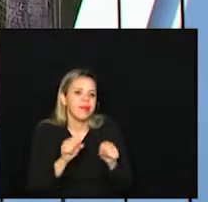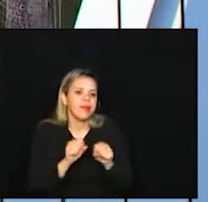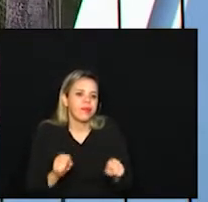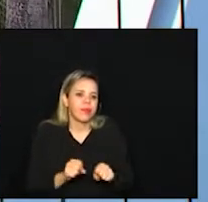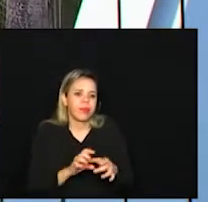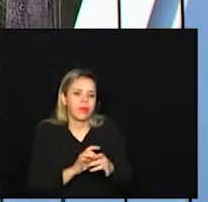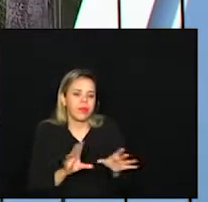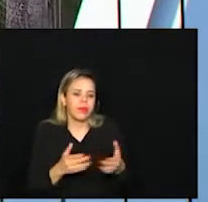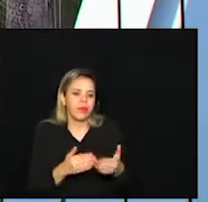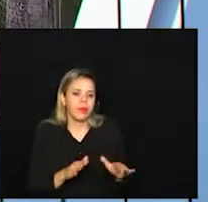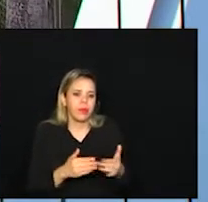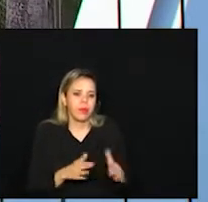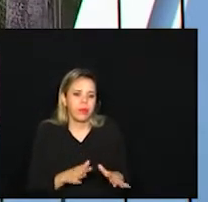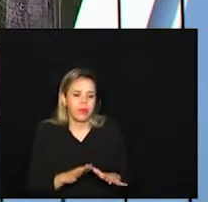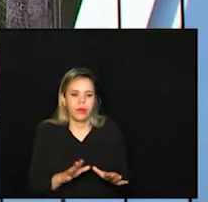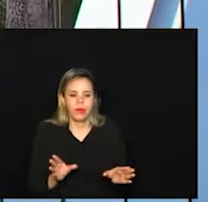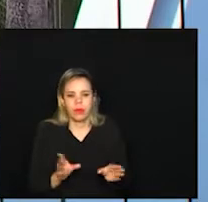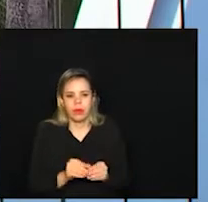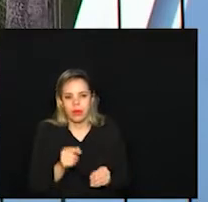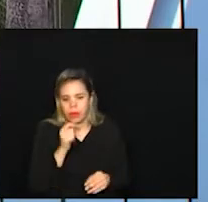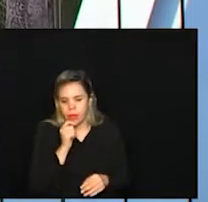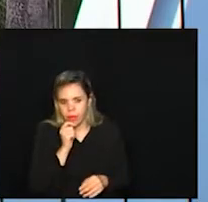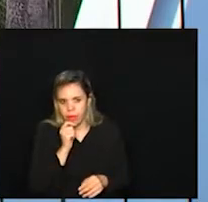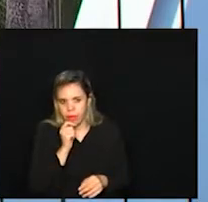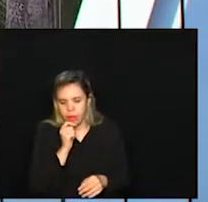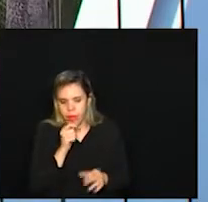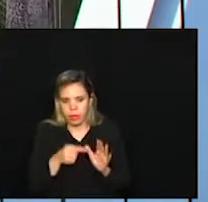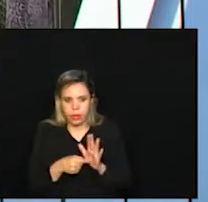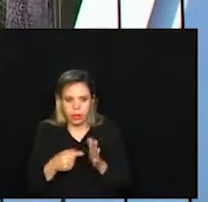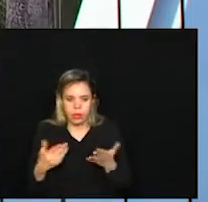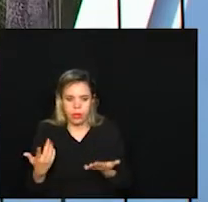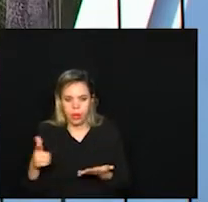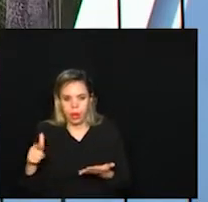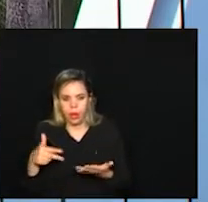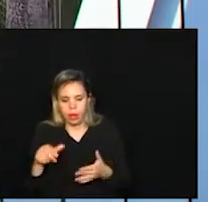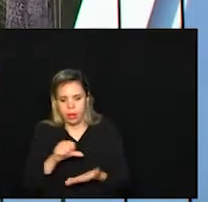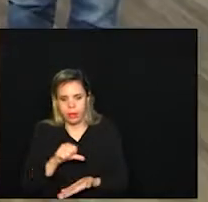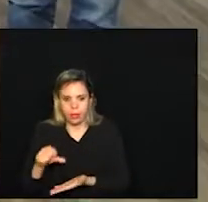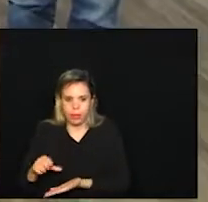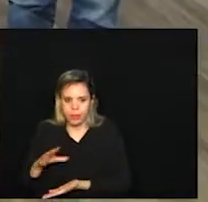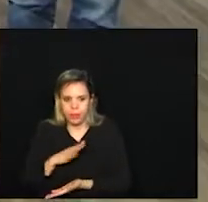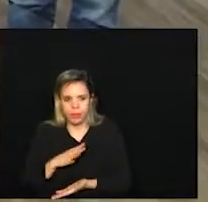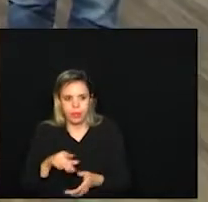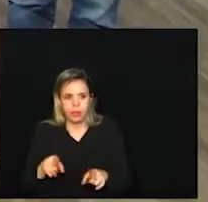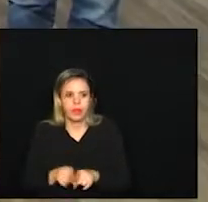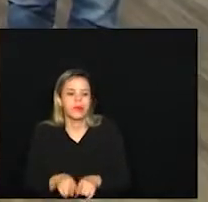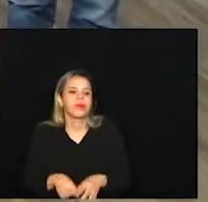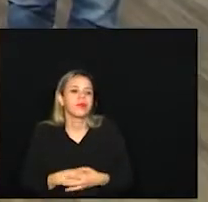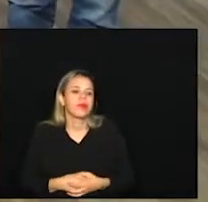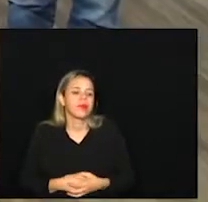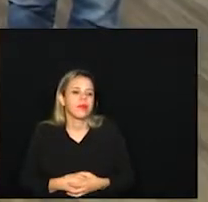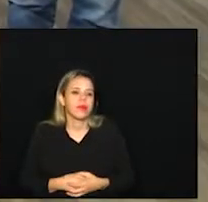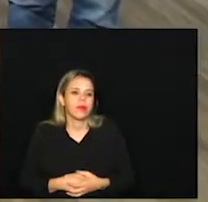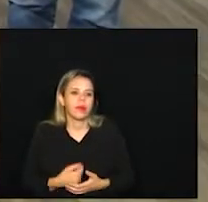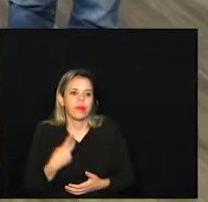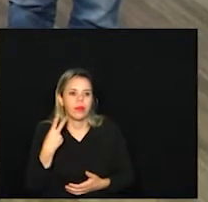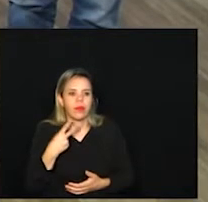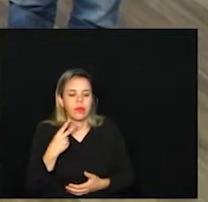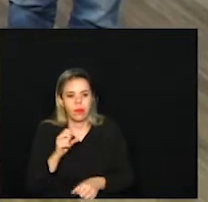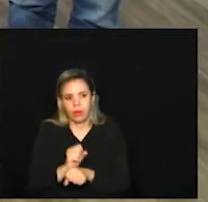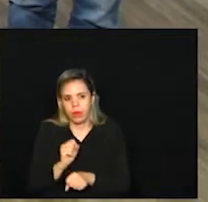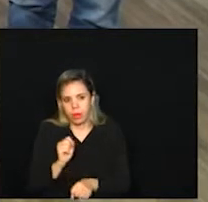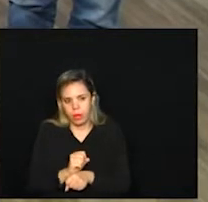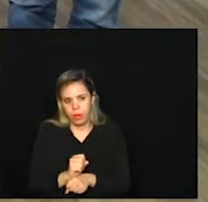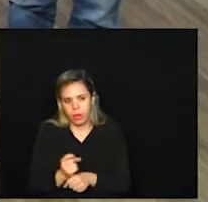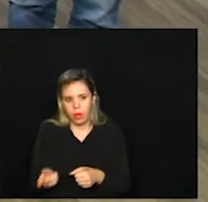deixá-los em aberto não são conclusivos mas apontar para outras regiões da cidade também é bem Vereador a gente